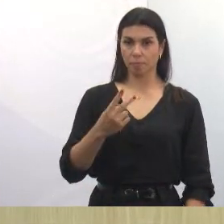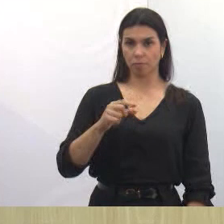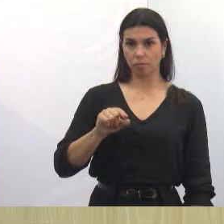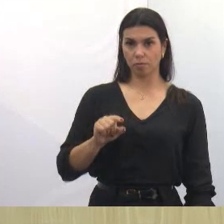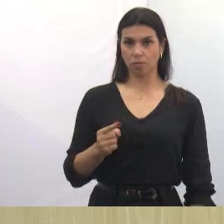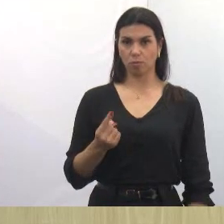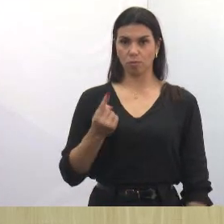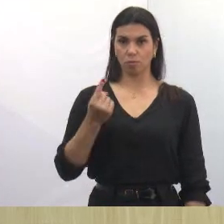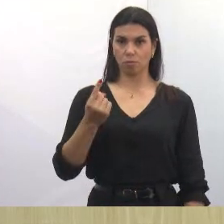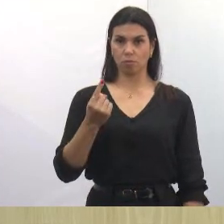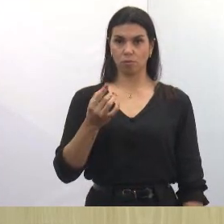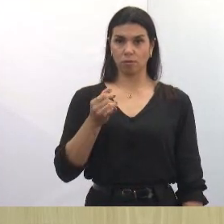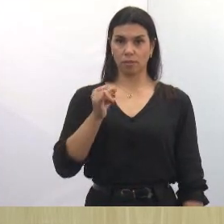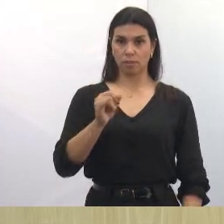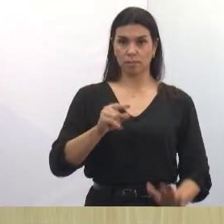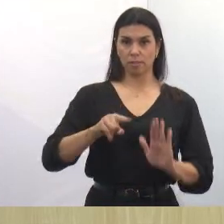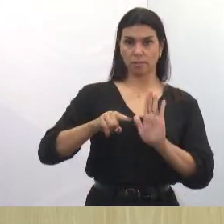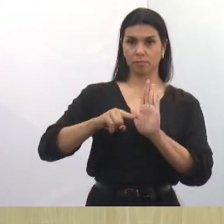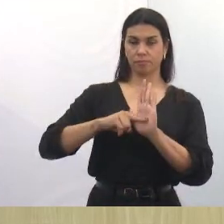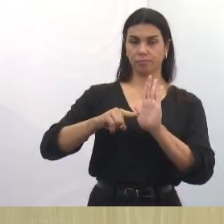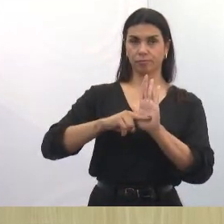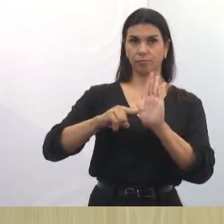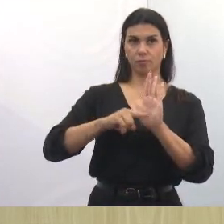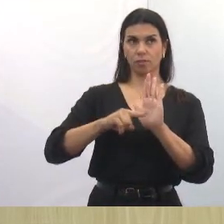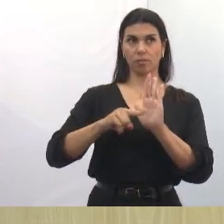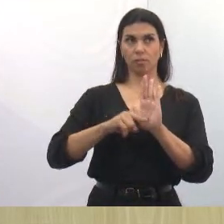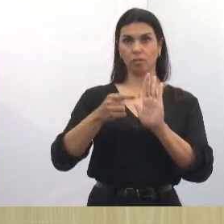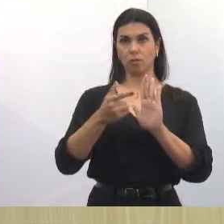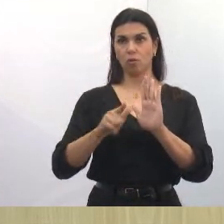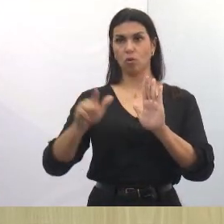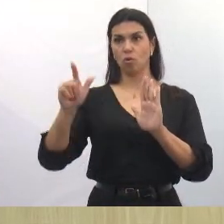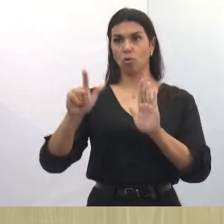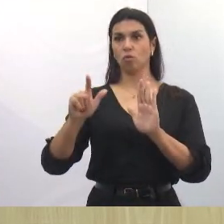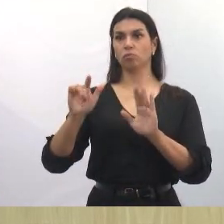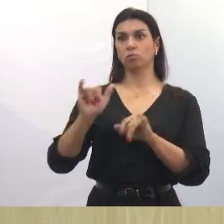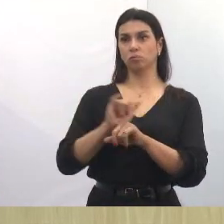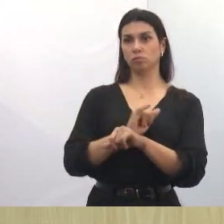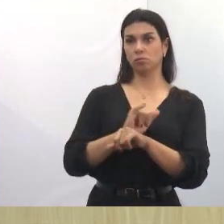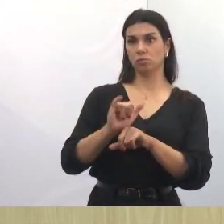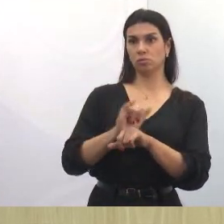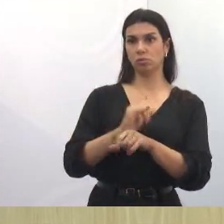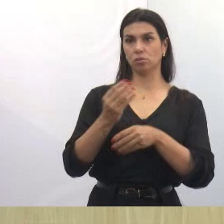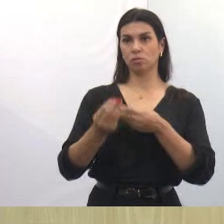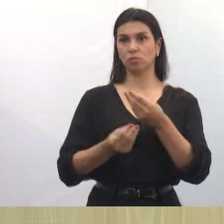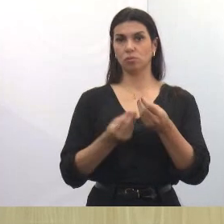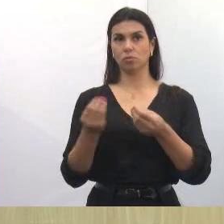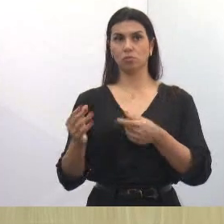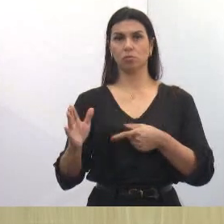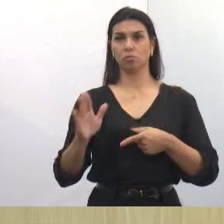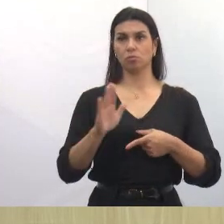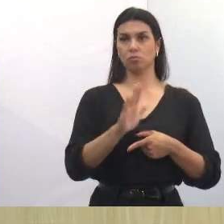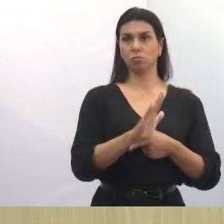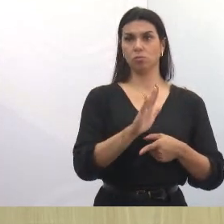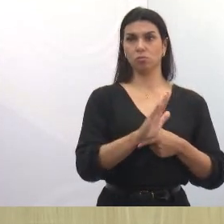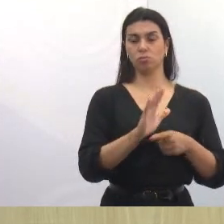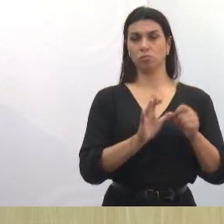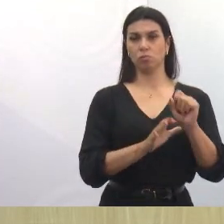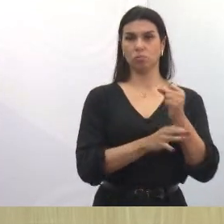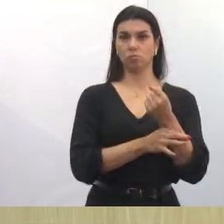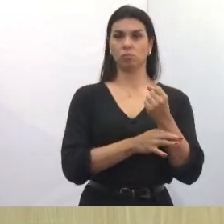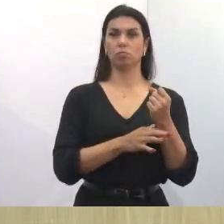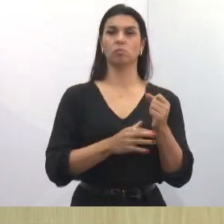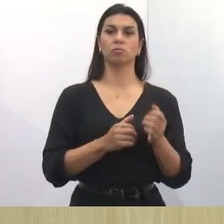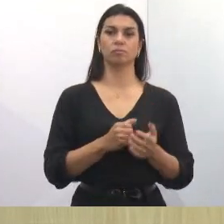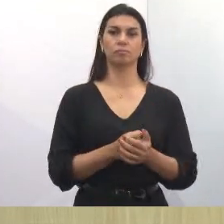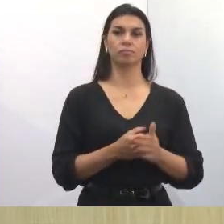2.1. Se negativo, há outra alternativa para atender a coletividade garantida a segurança